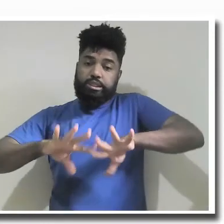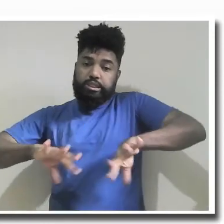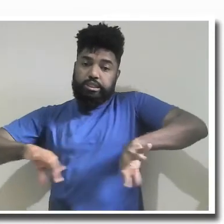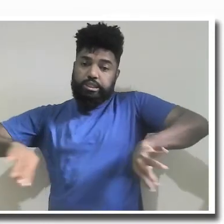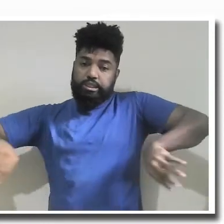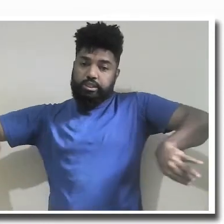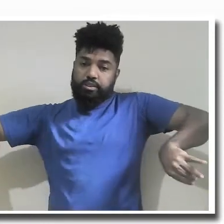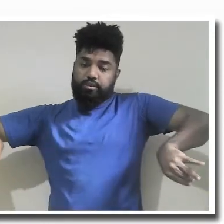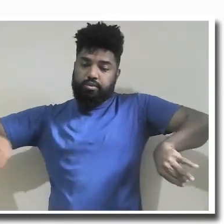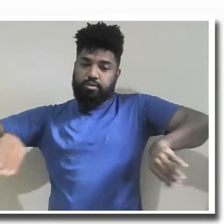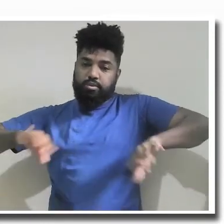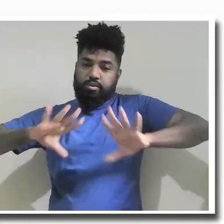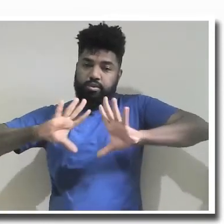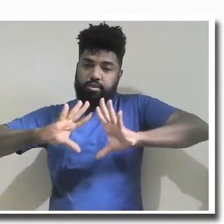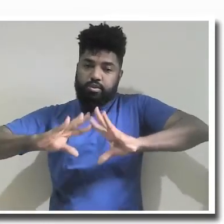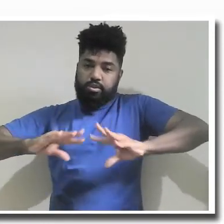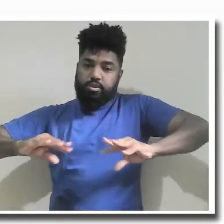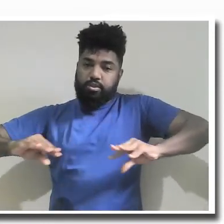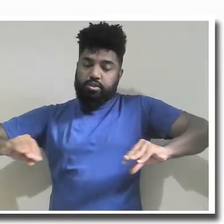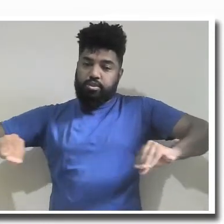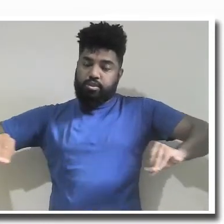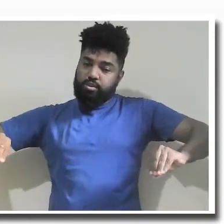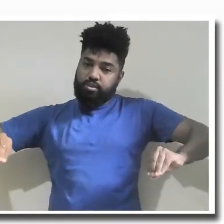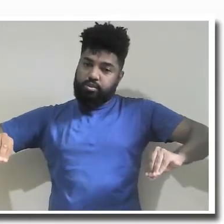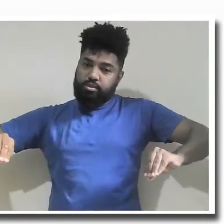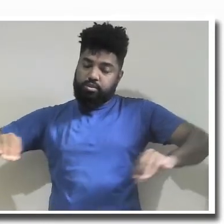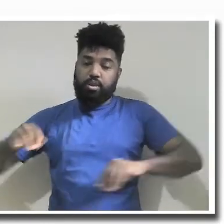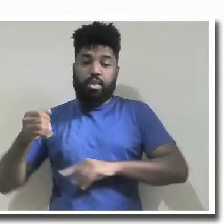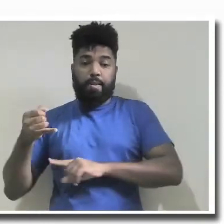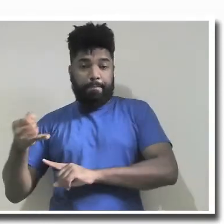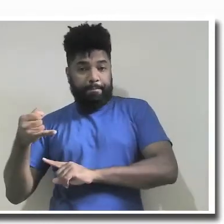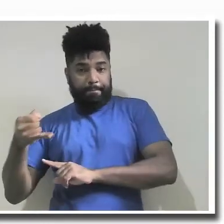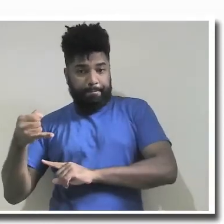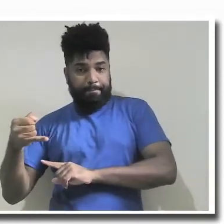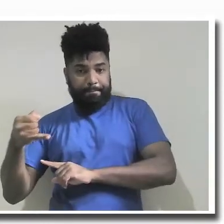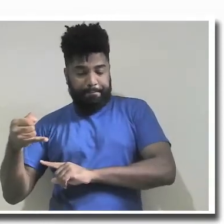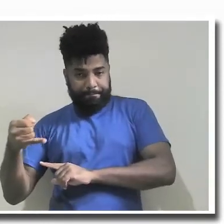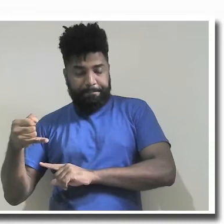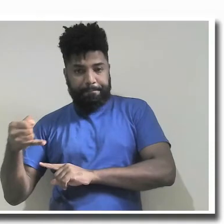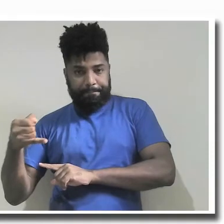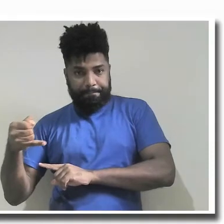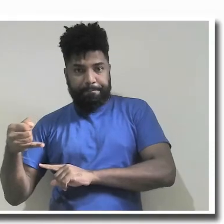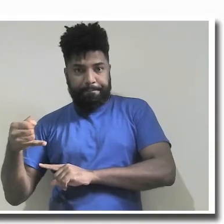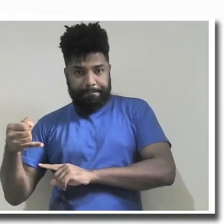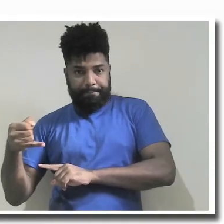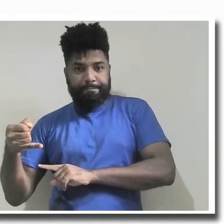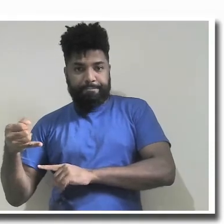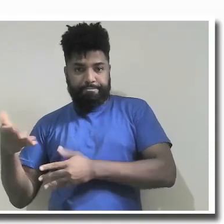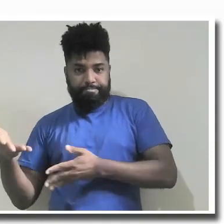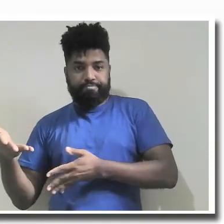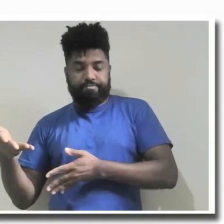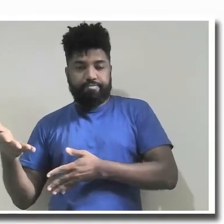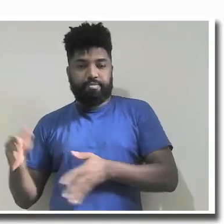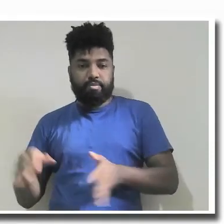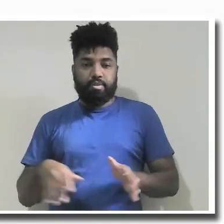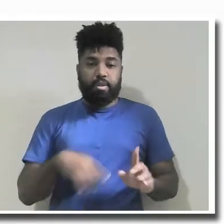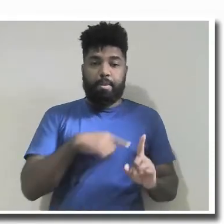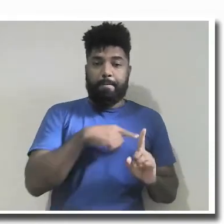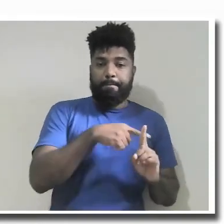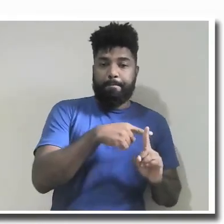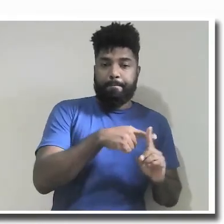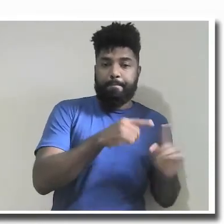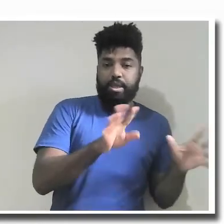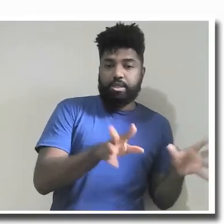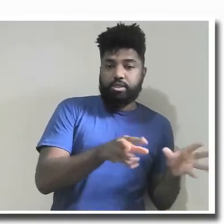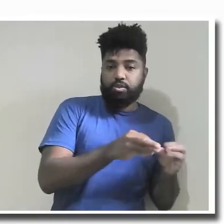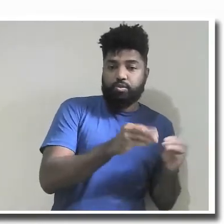Tá? Na verdade, a operação da subtração é uma consequência da adição, pois a gente